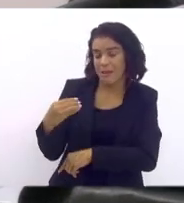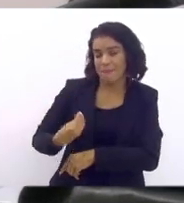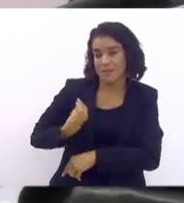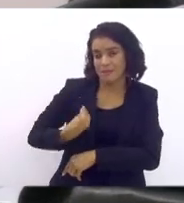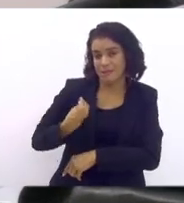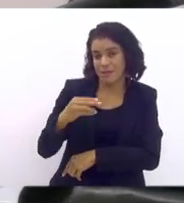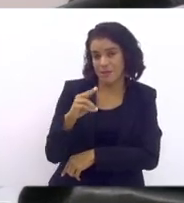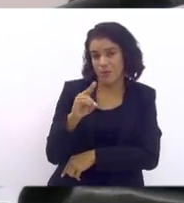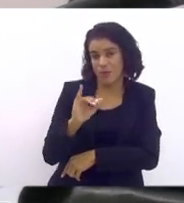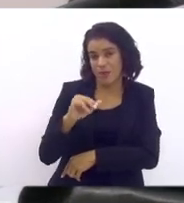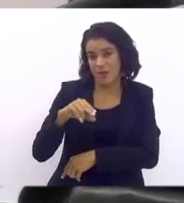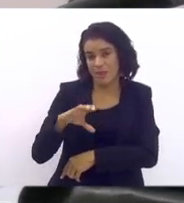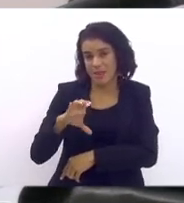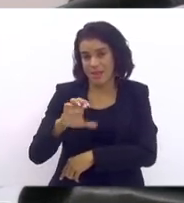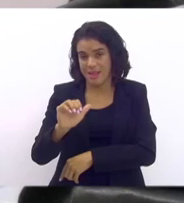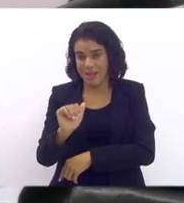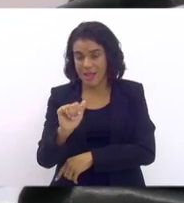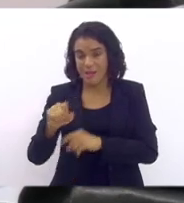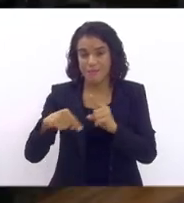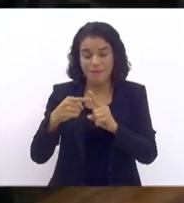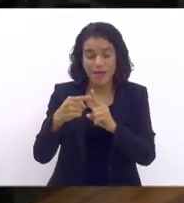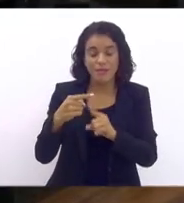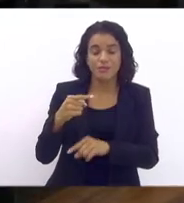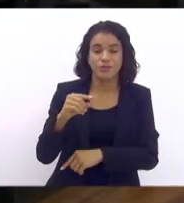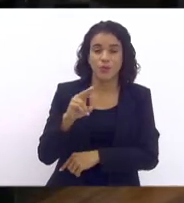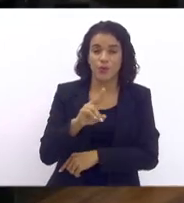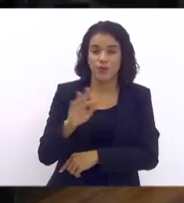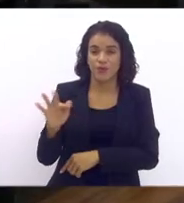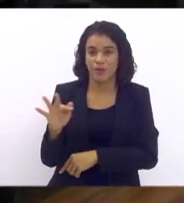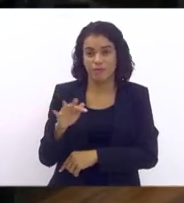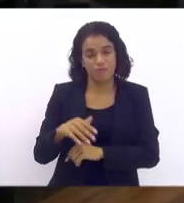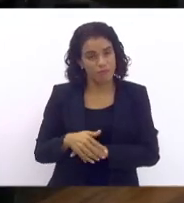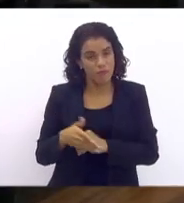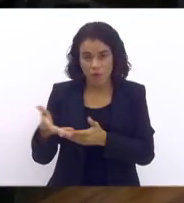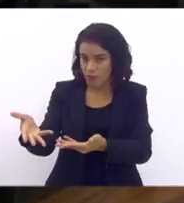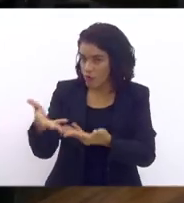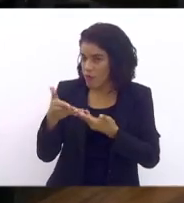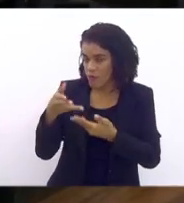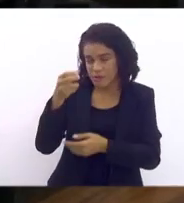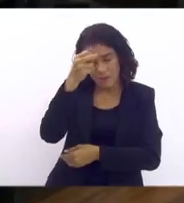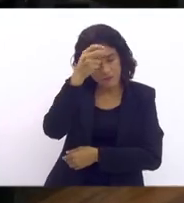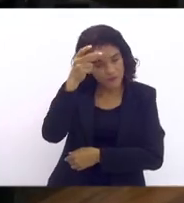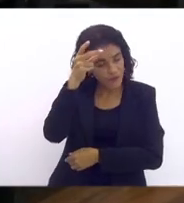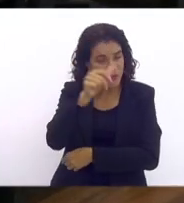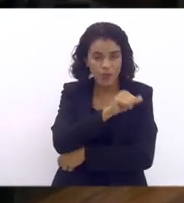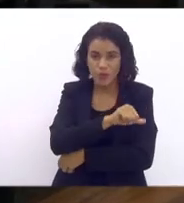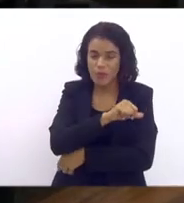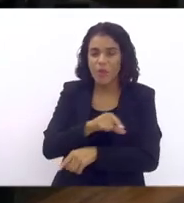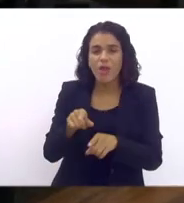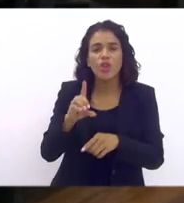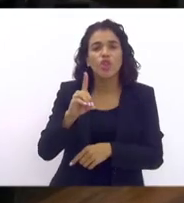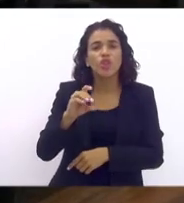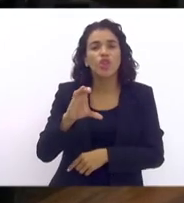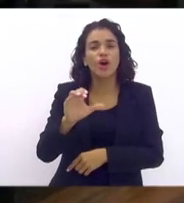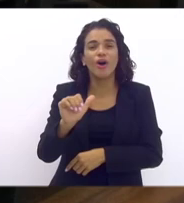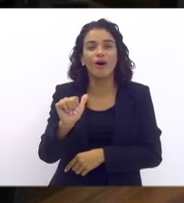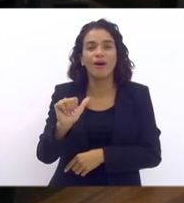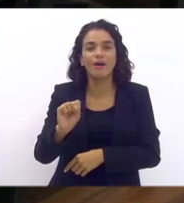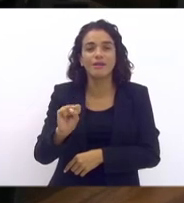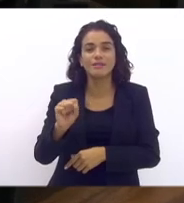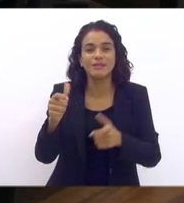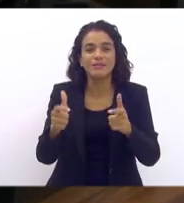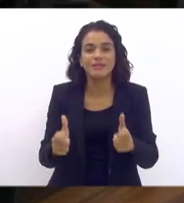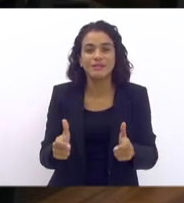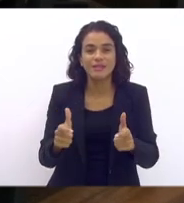colocado isso aqui na reunião aqui nessa casa é vamos chamar a cidade do Rio o seu debate também a sua responsabilidade Docas fica onde Rio de